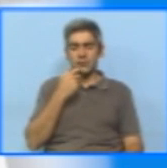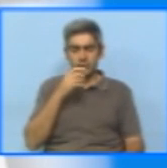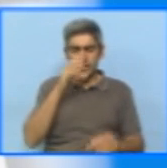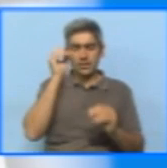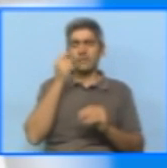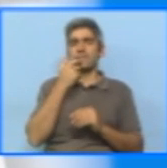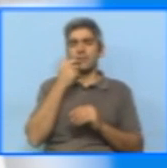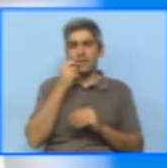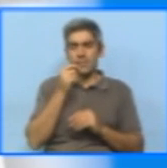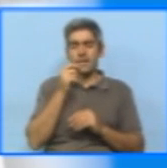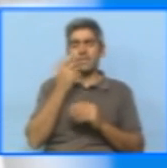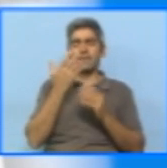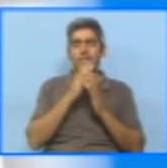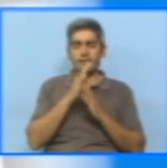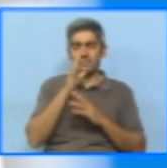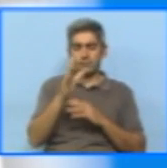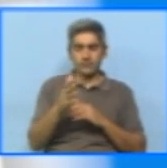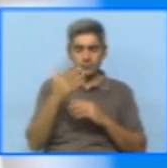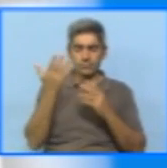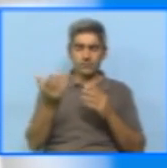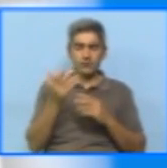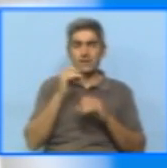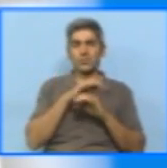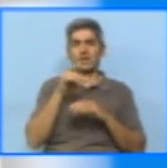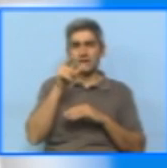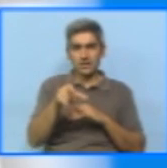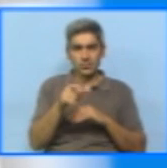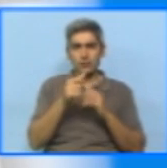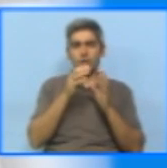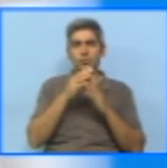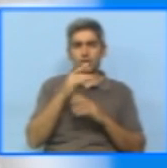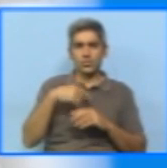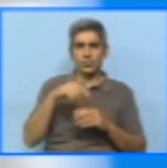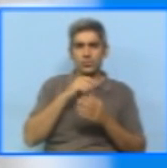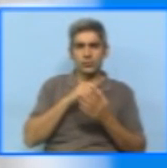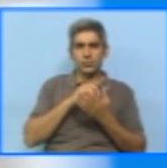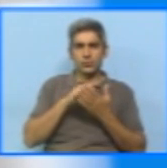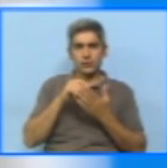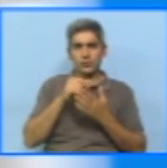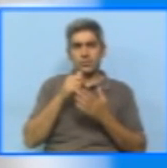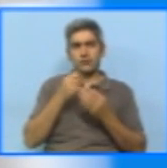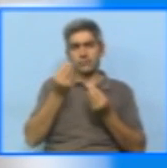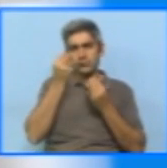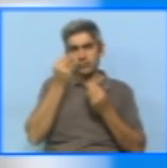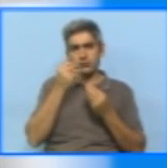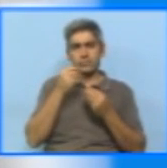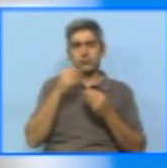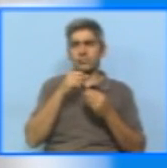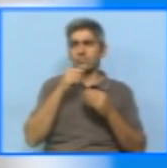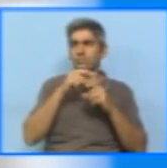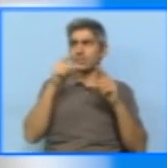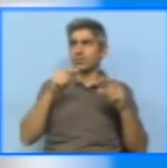Entendemos. Disse-lhes então Jesus: Por isso, todo escriba instruído sobre o reino dos céus